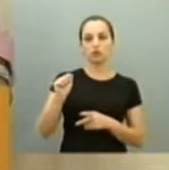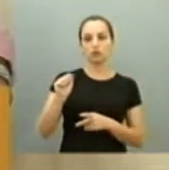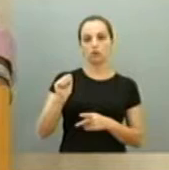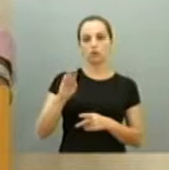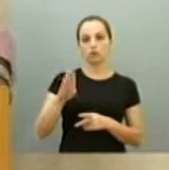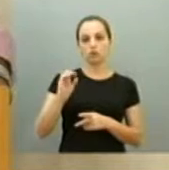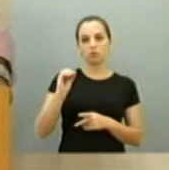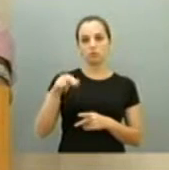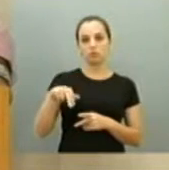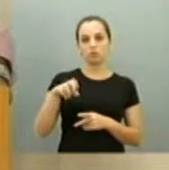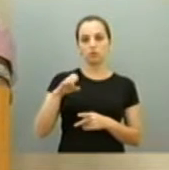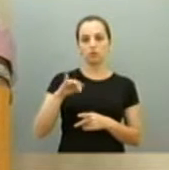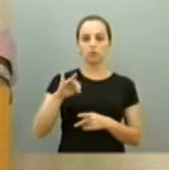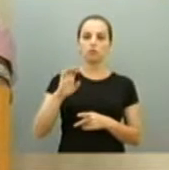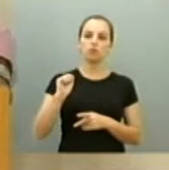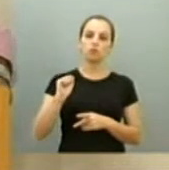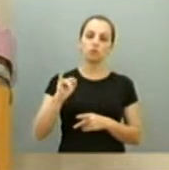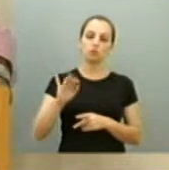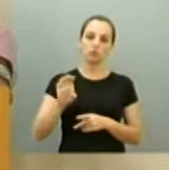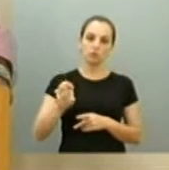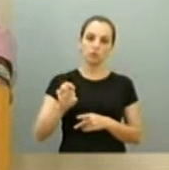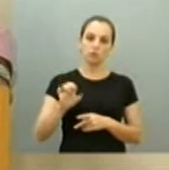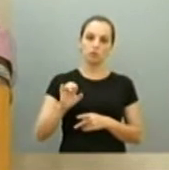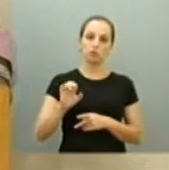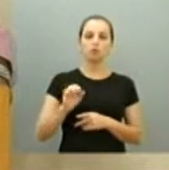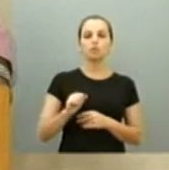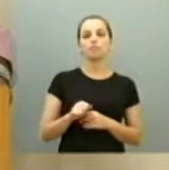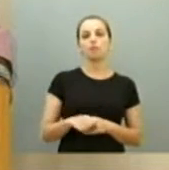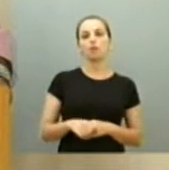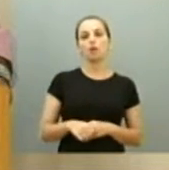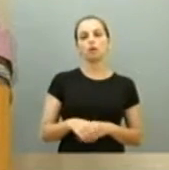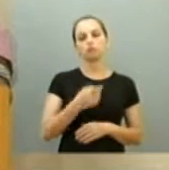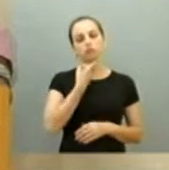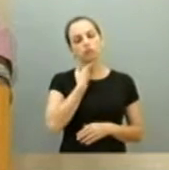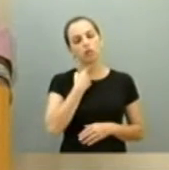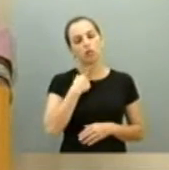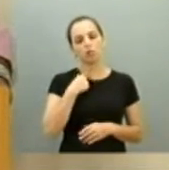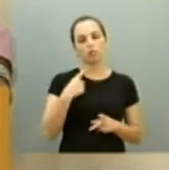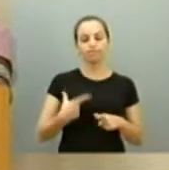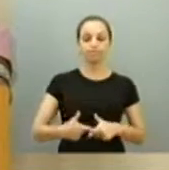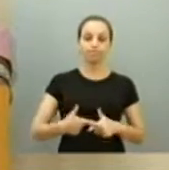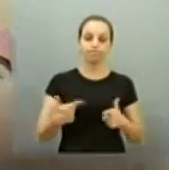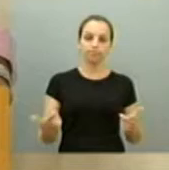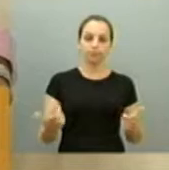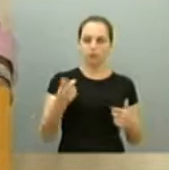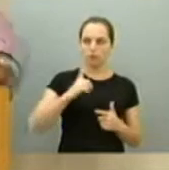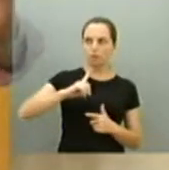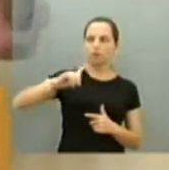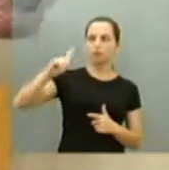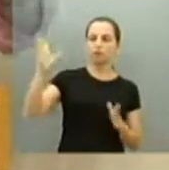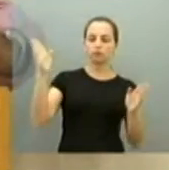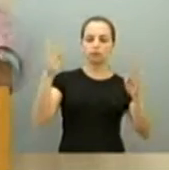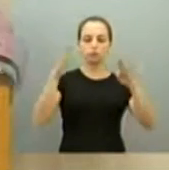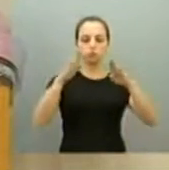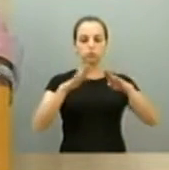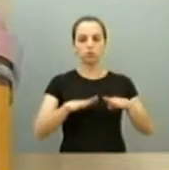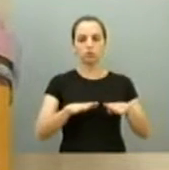Sabonete. Desejo muita sorte, que Deus e Jesus abençoe o senhor